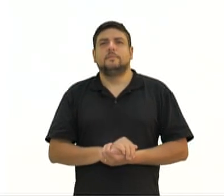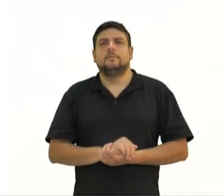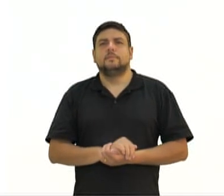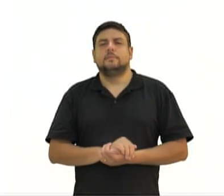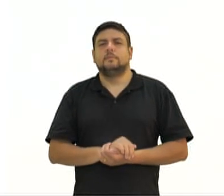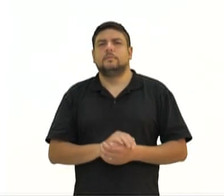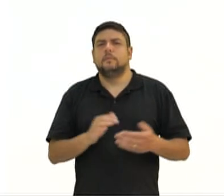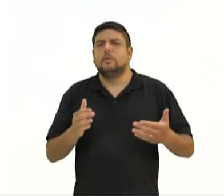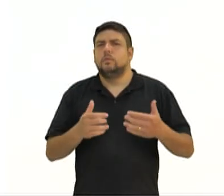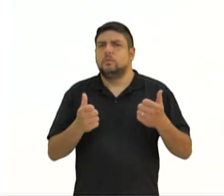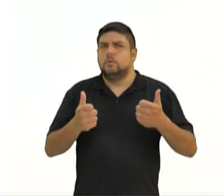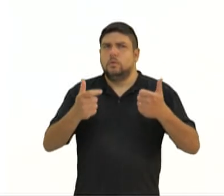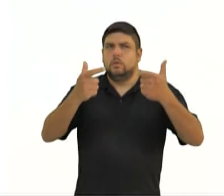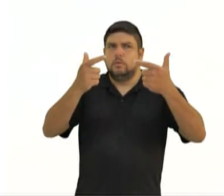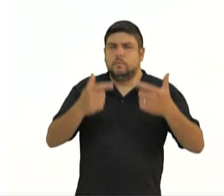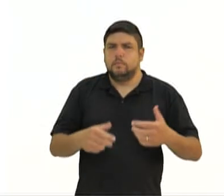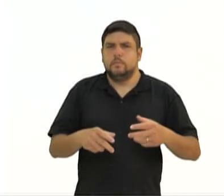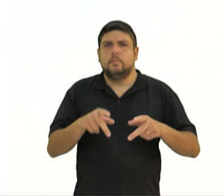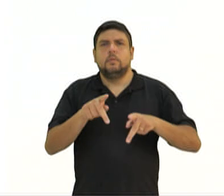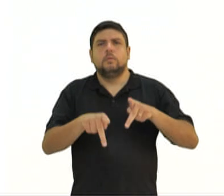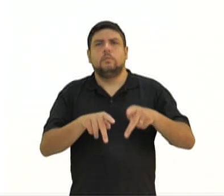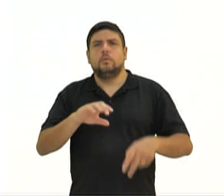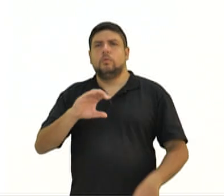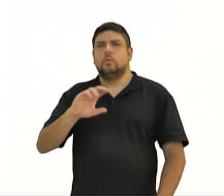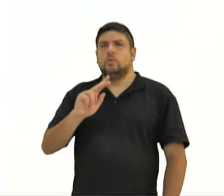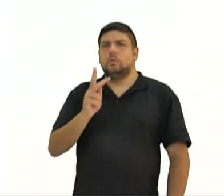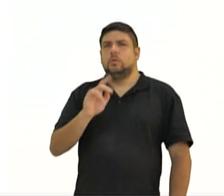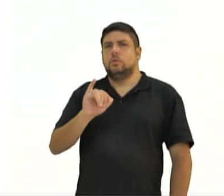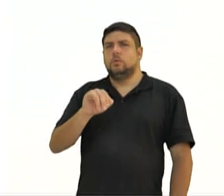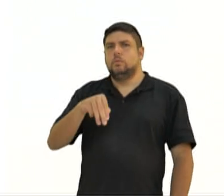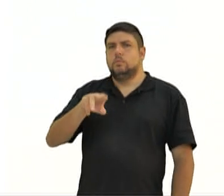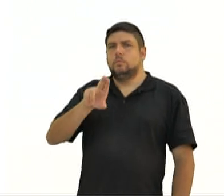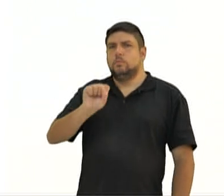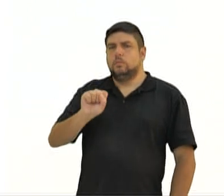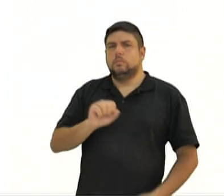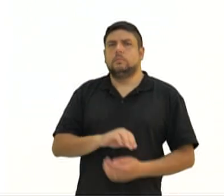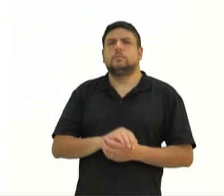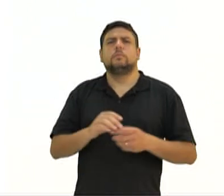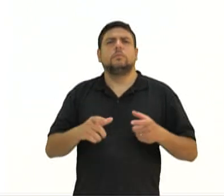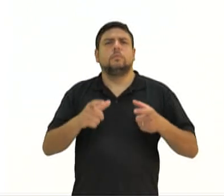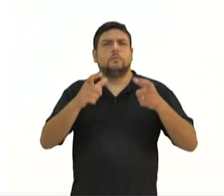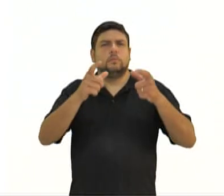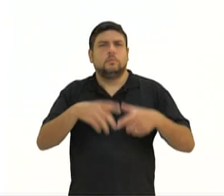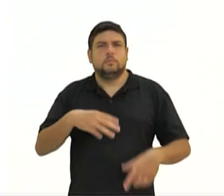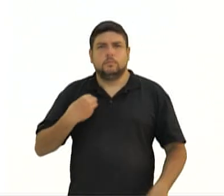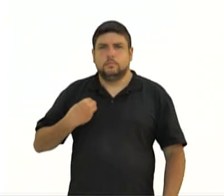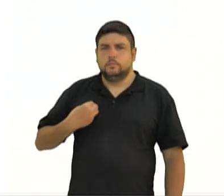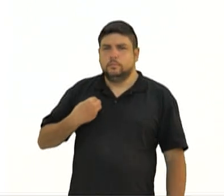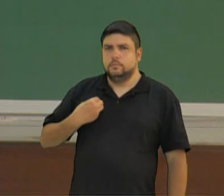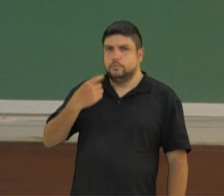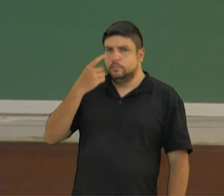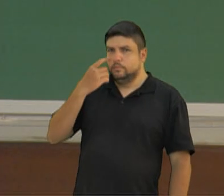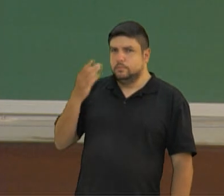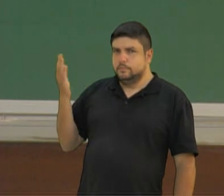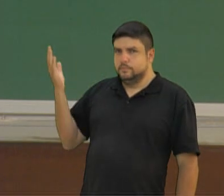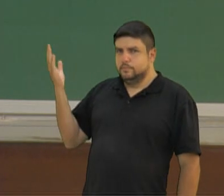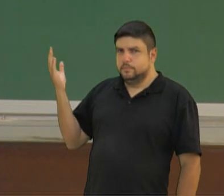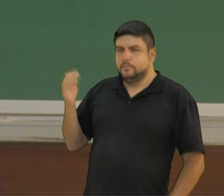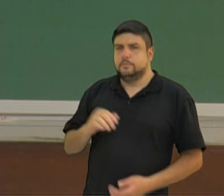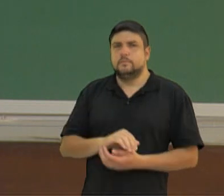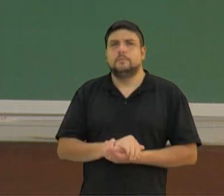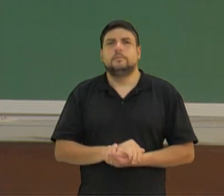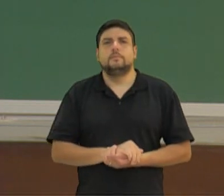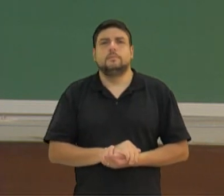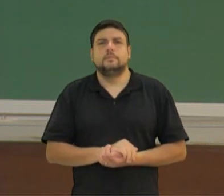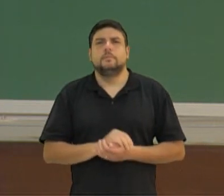sobre os povos Chimus. Os povos Chimus, eles estão localizados no norte do Peru, bem nessa